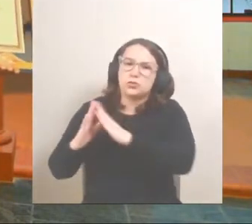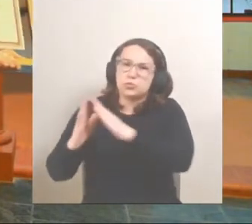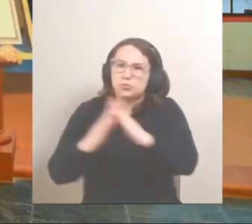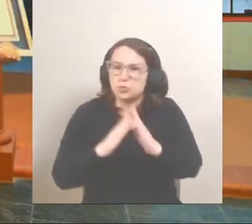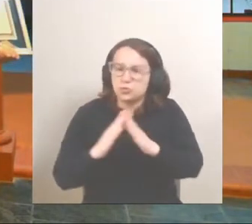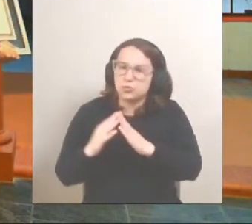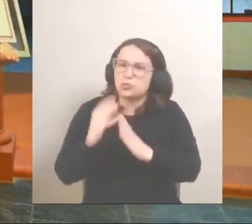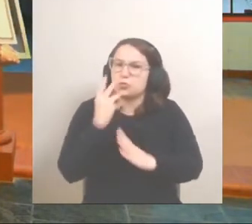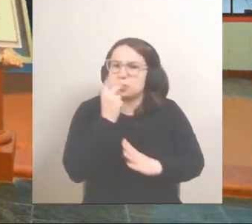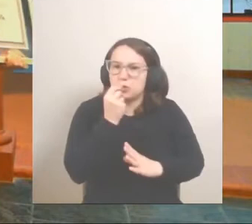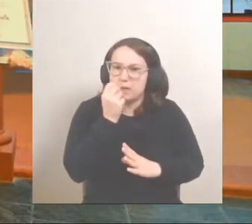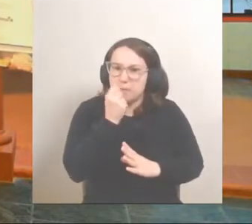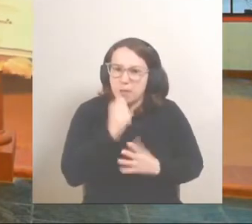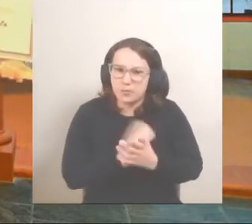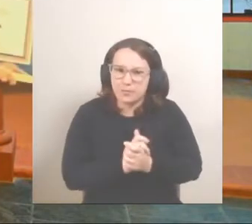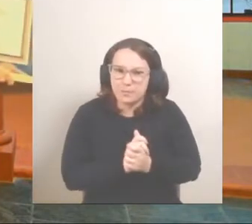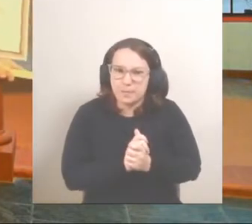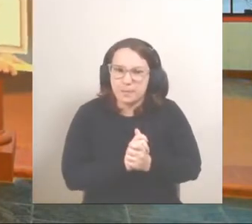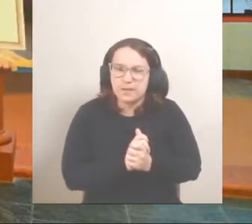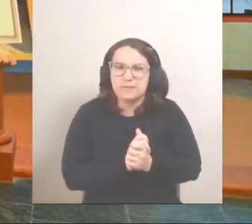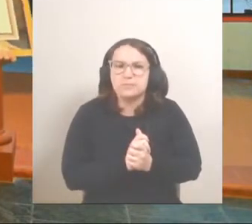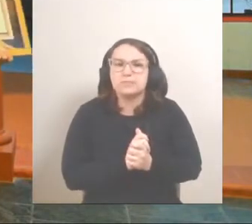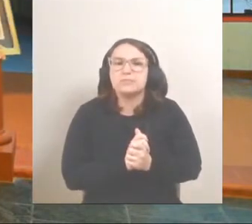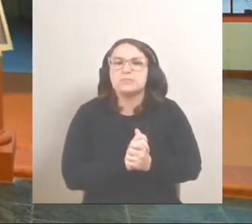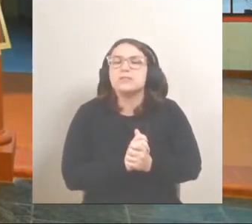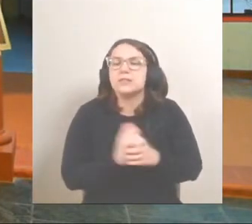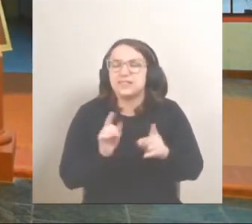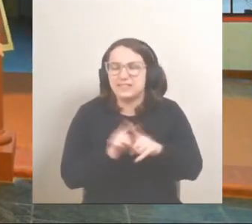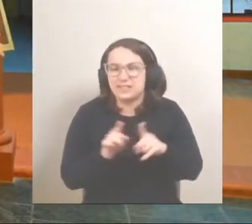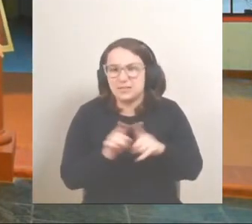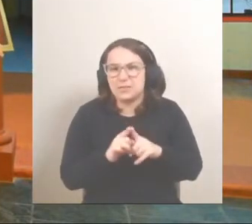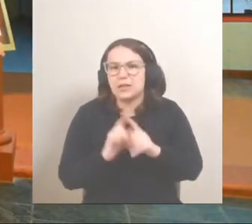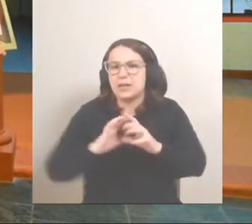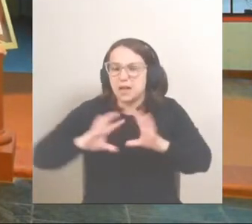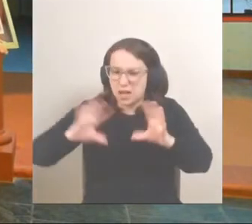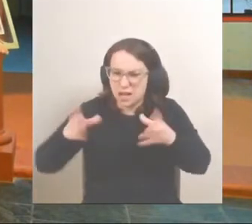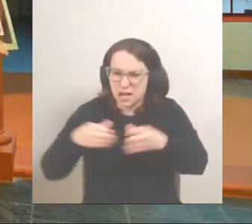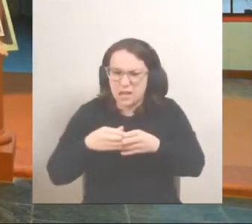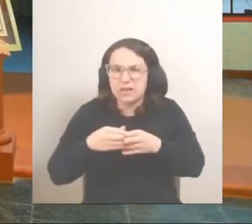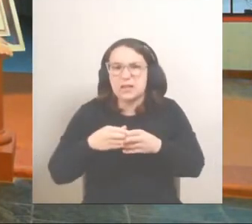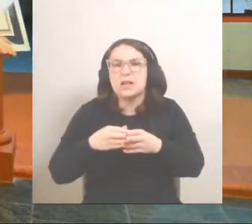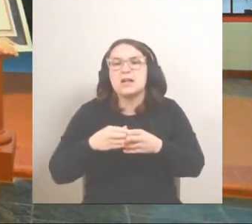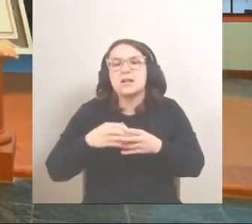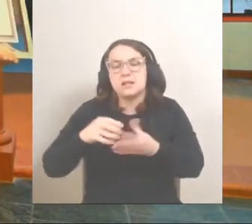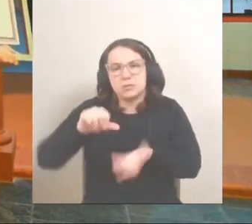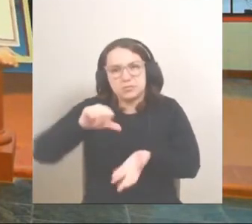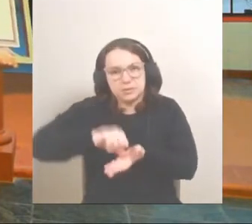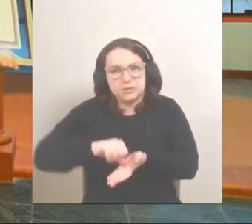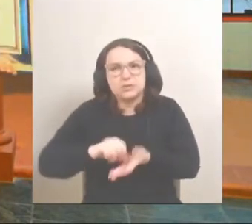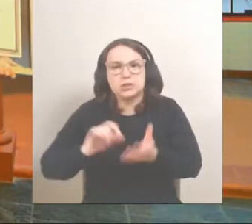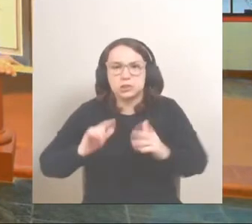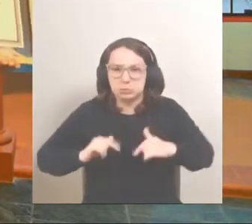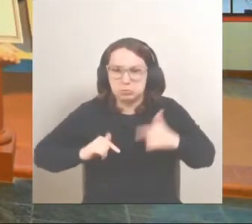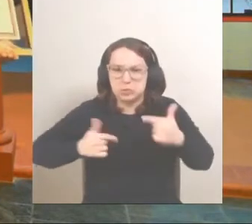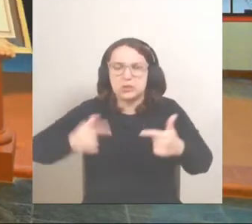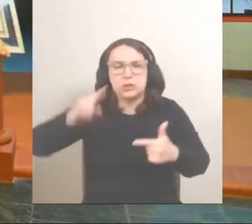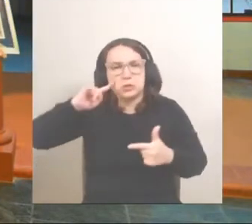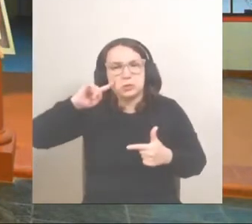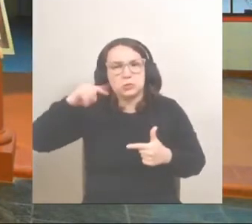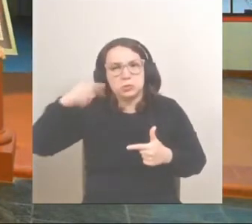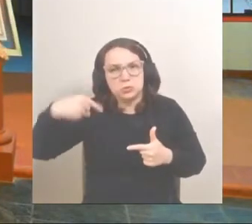do Limão. E eu também, né, como ela disse, toda a equipe da unidade, né, que a gente se empenha